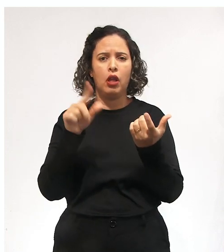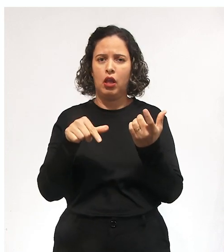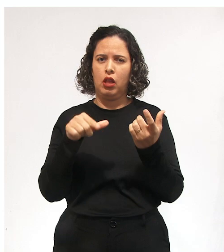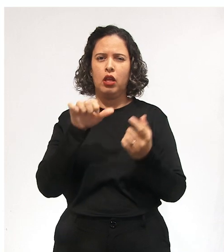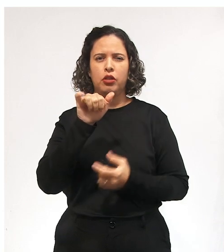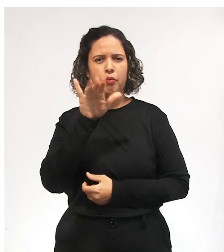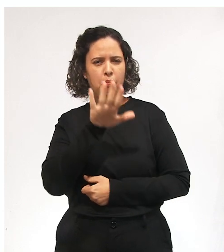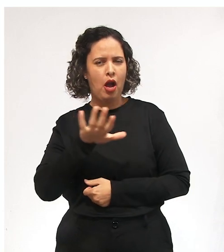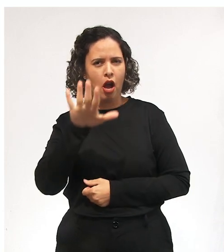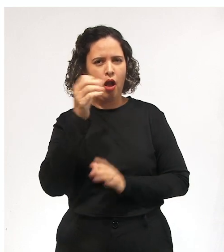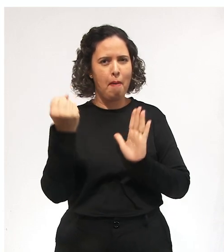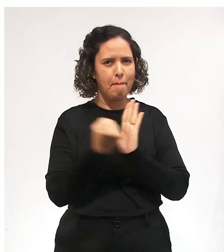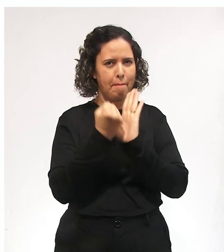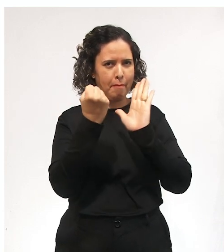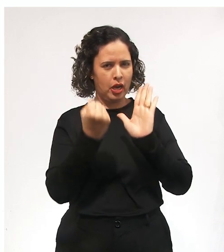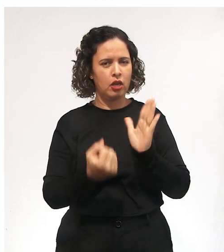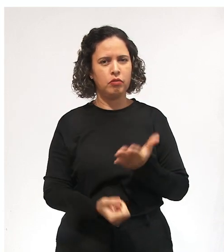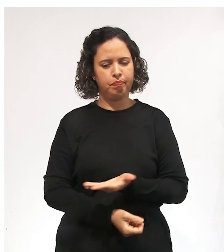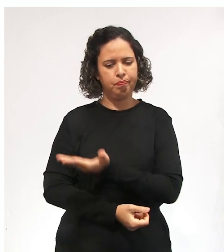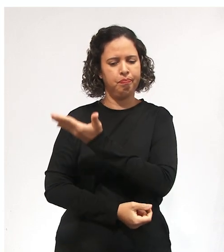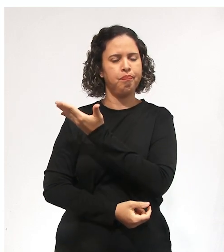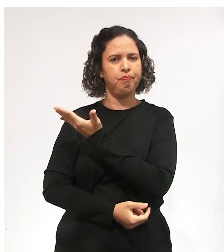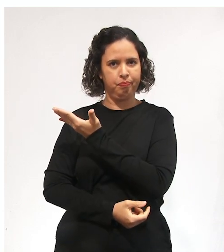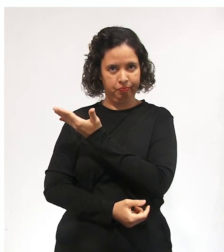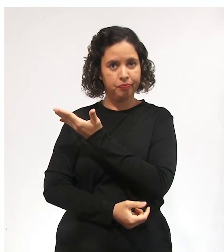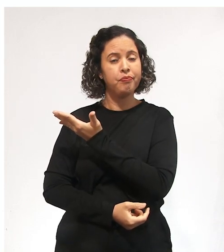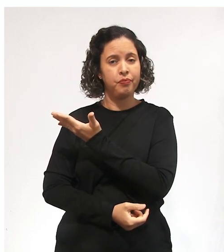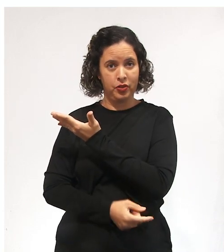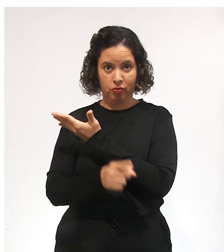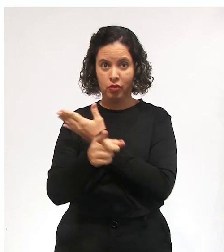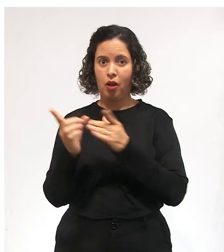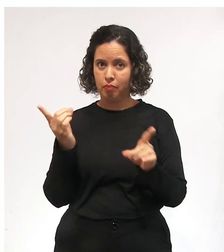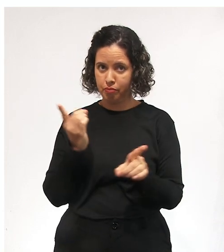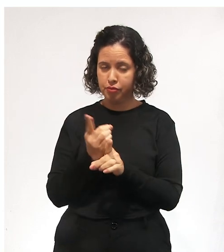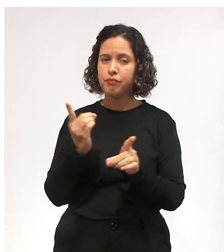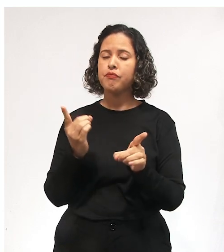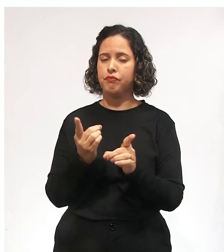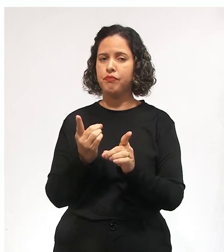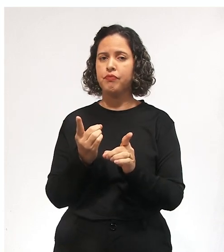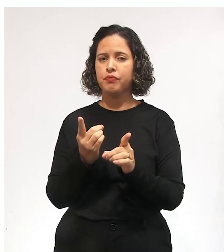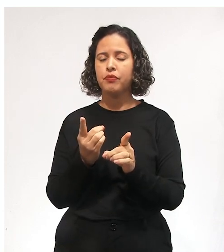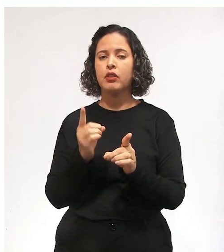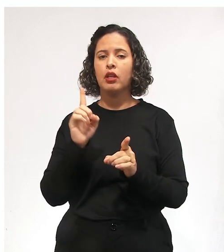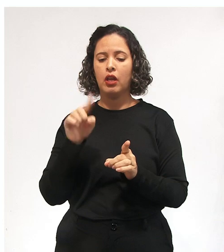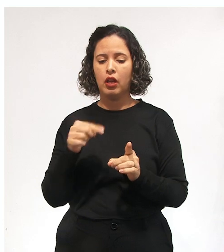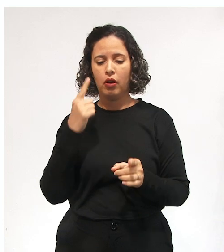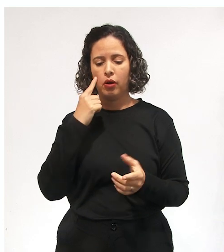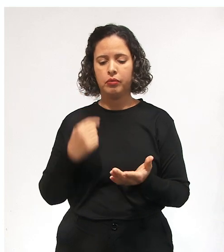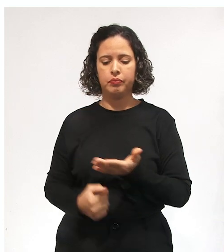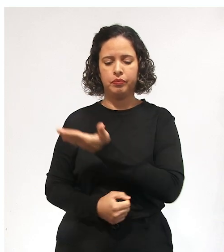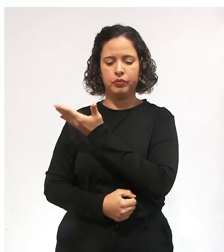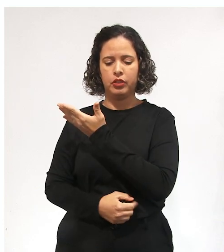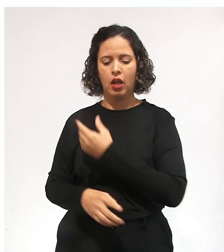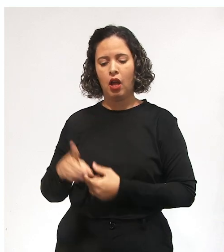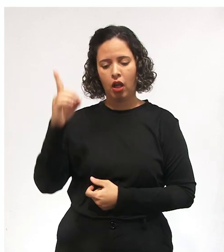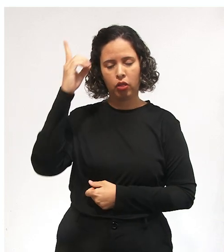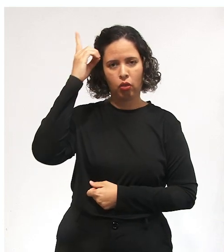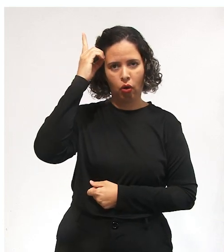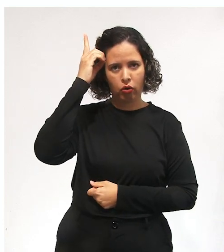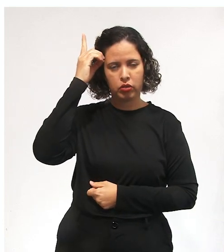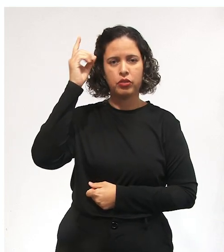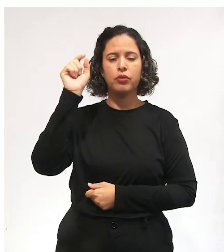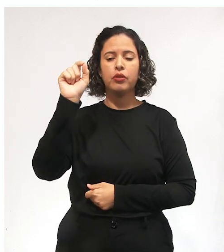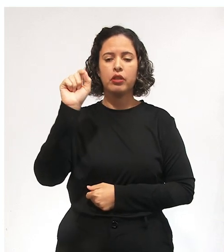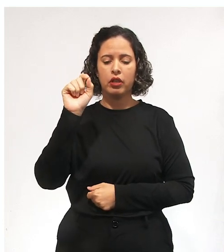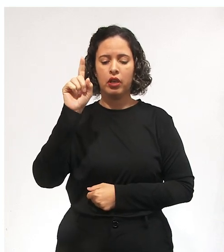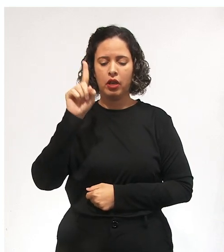logos, né, dos sistemas e você consegue identificar. Esse aqui, o Android, é um sistema operacional que a